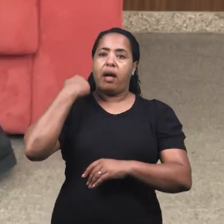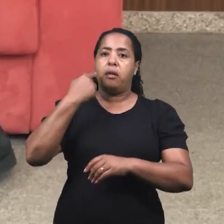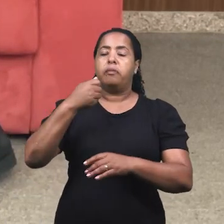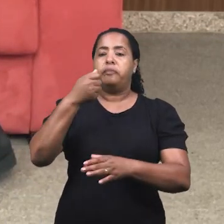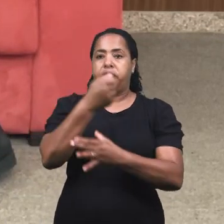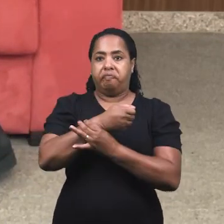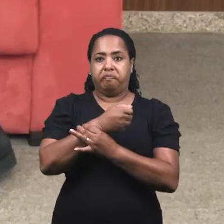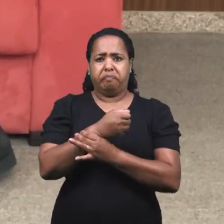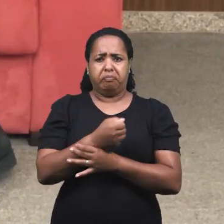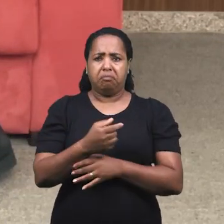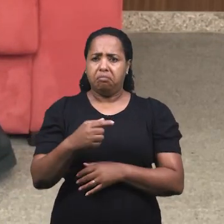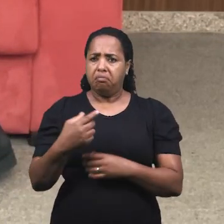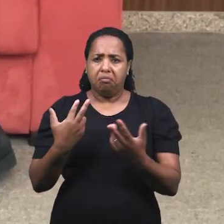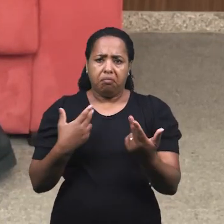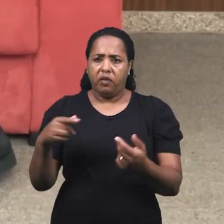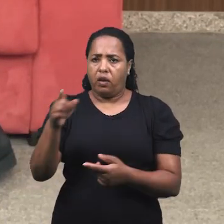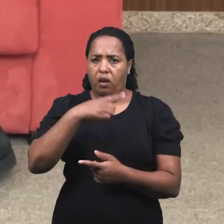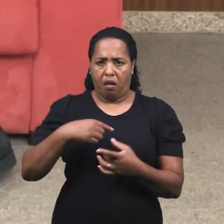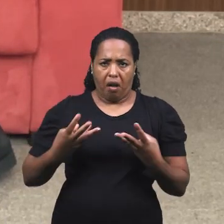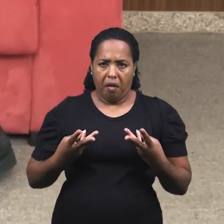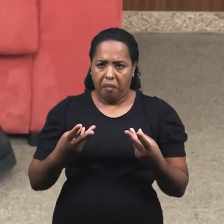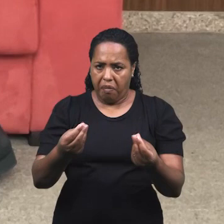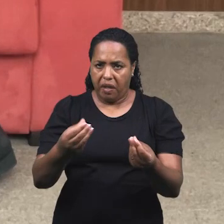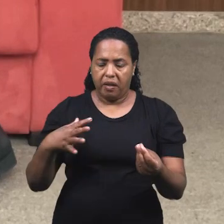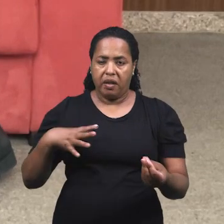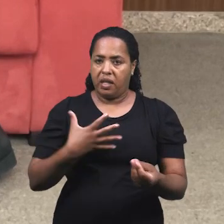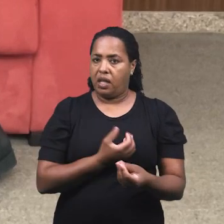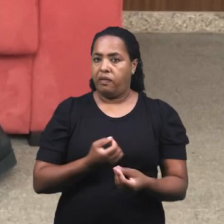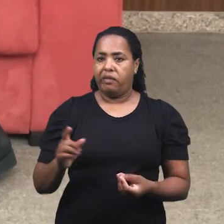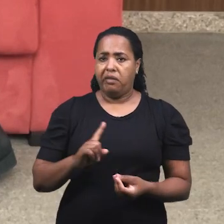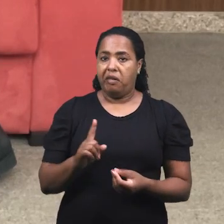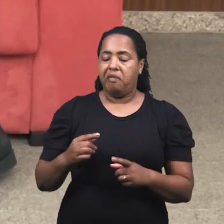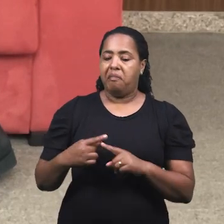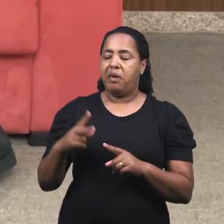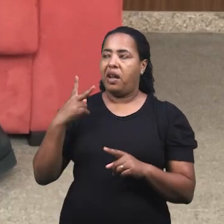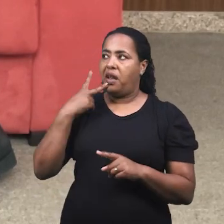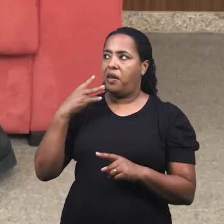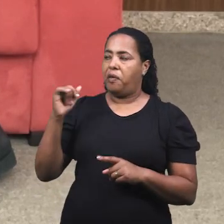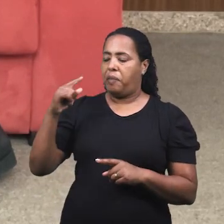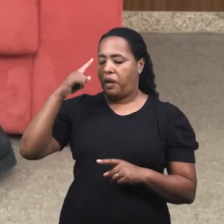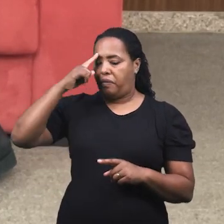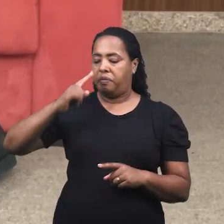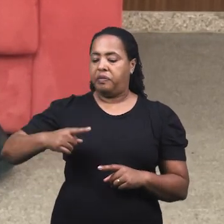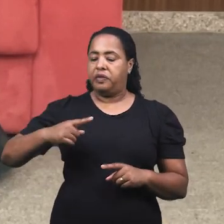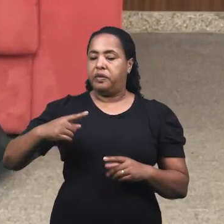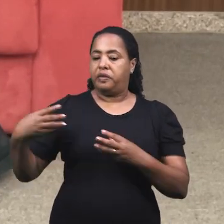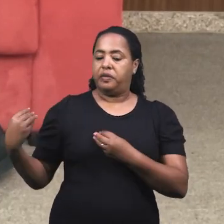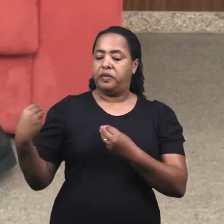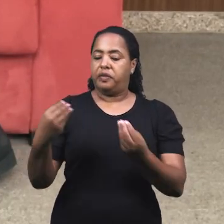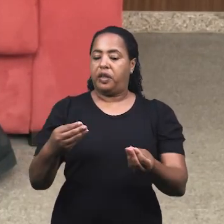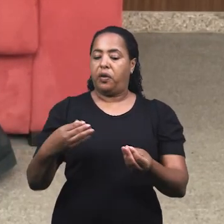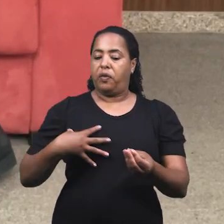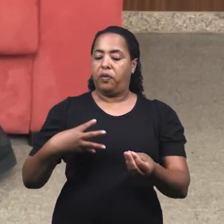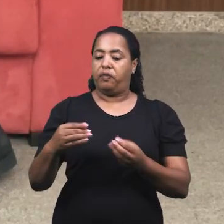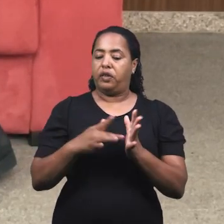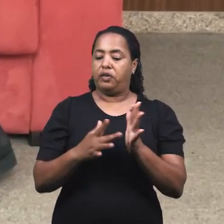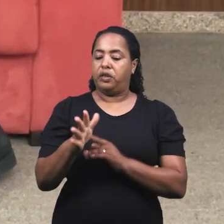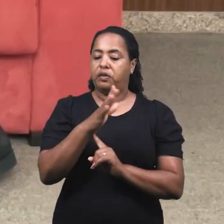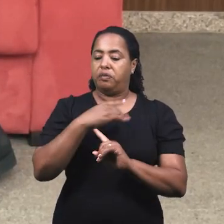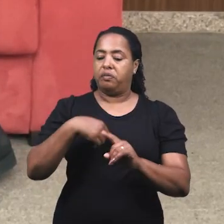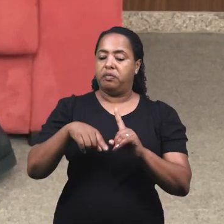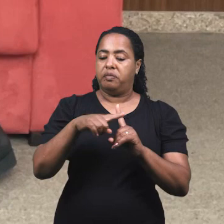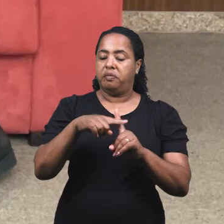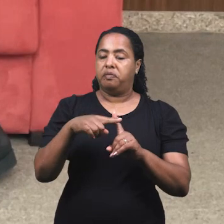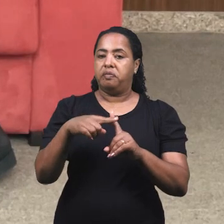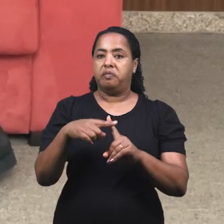povo desde Abraão. Assim como nós também não merecemos a salvação, mas aprove o Pai dar o seu Filho em prol